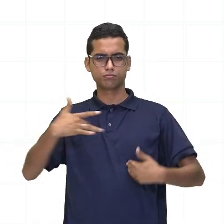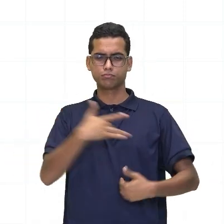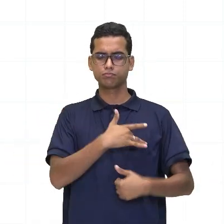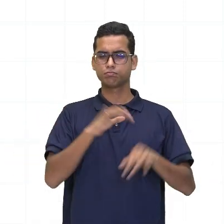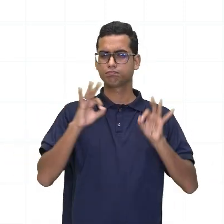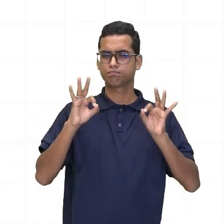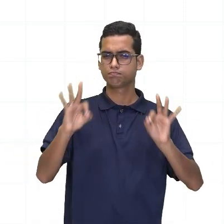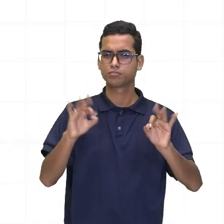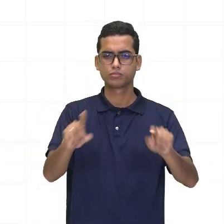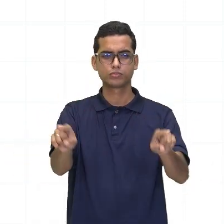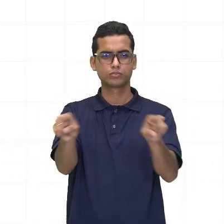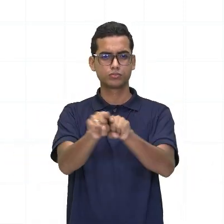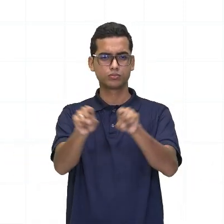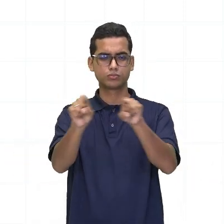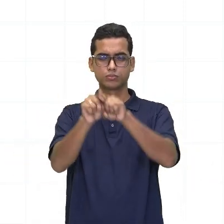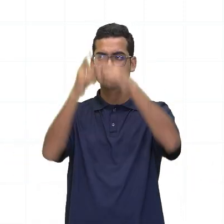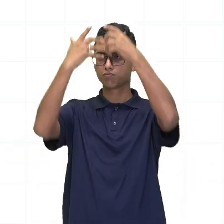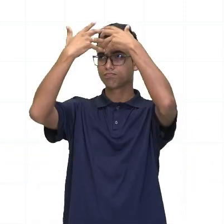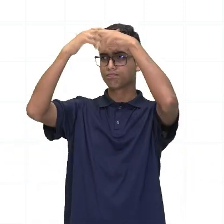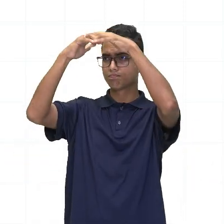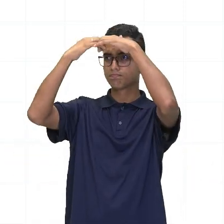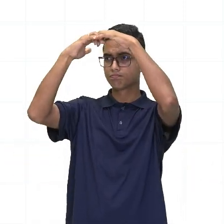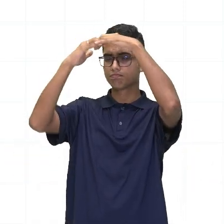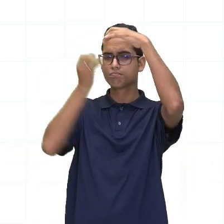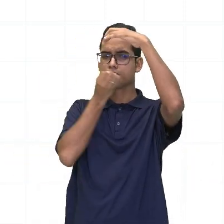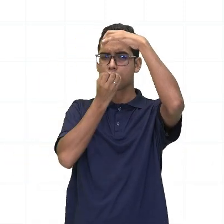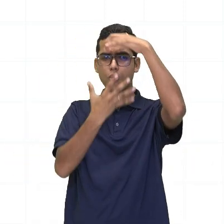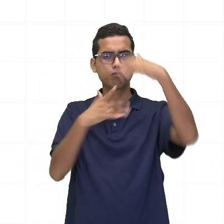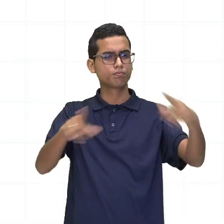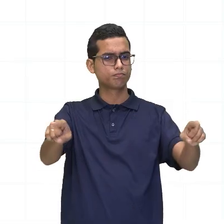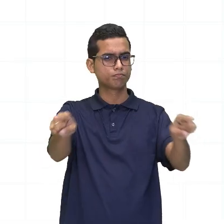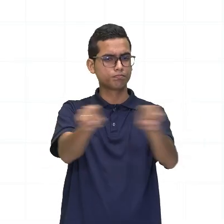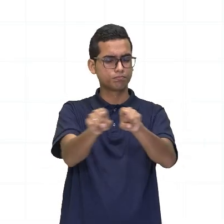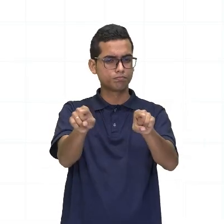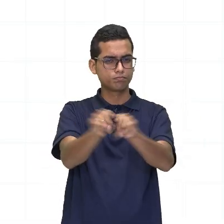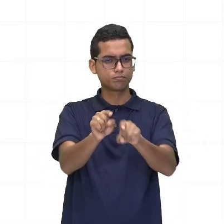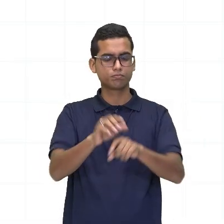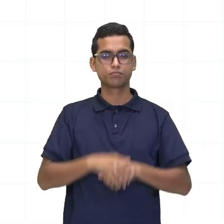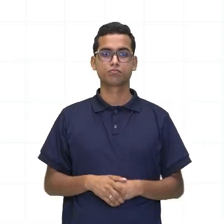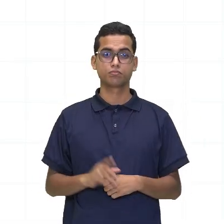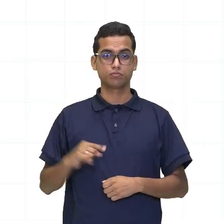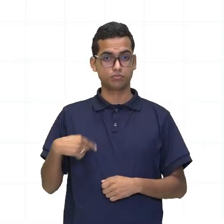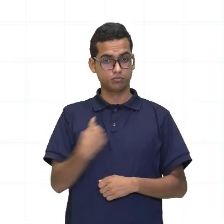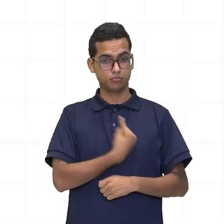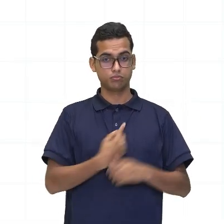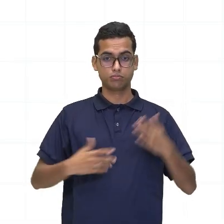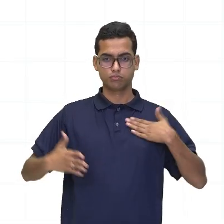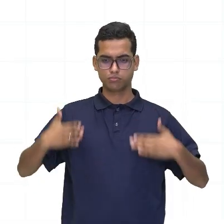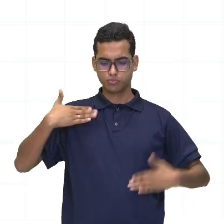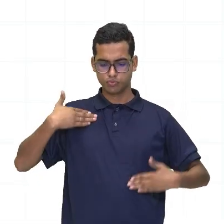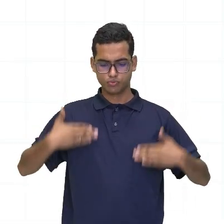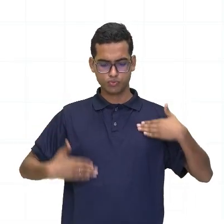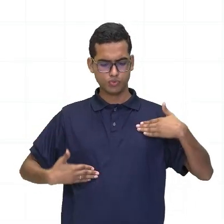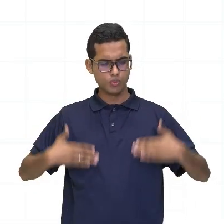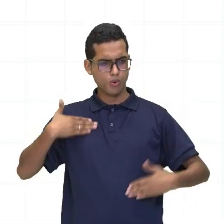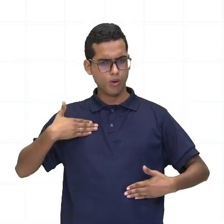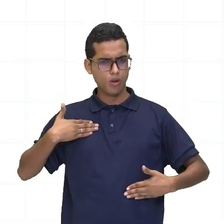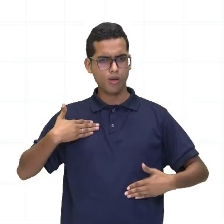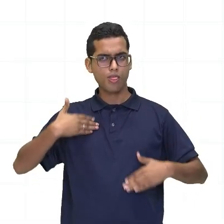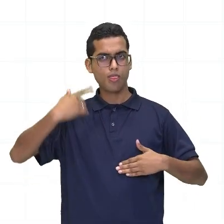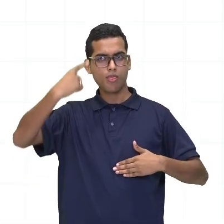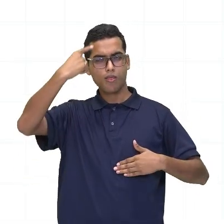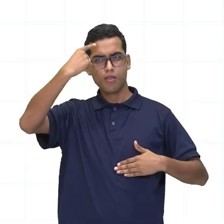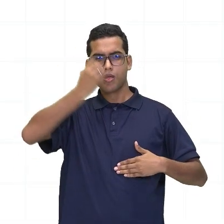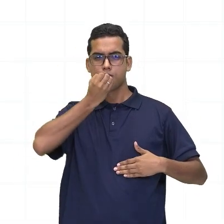apenas fisicamente, como também mentalmente, né? Então, muitas vezes o nosso corpo ele está bem, mas a mente, né,